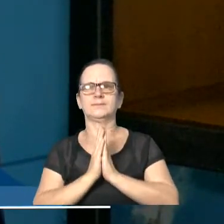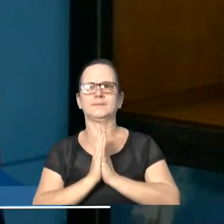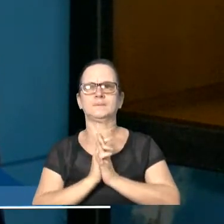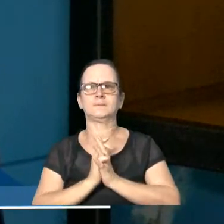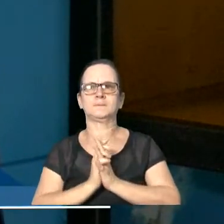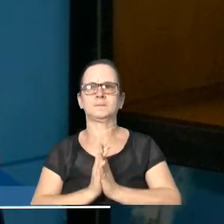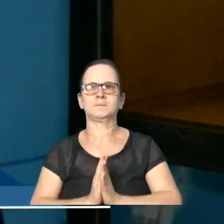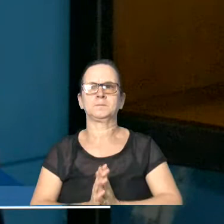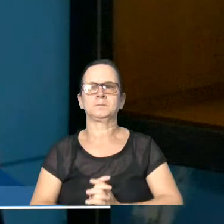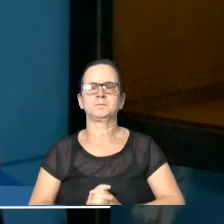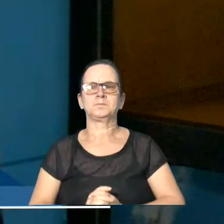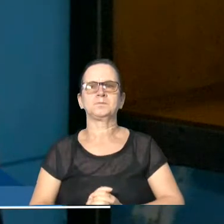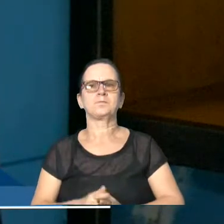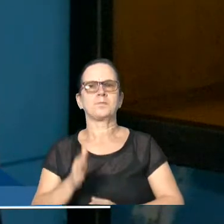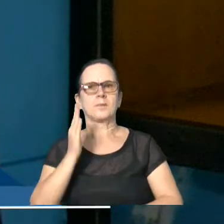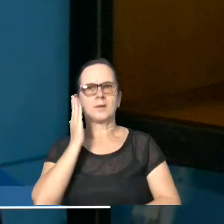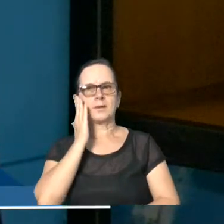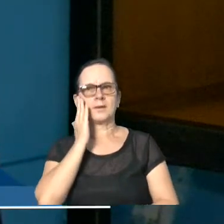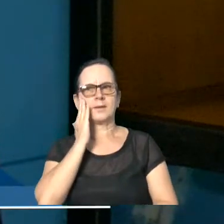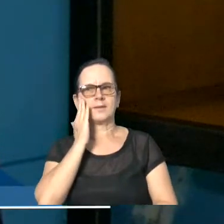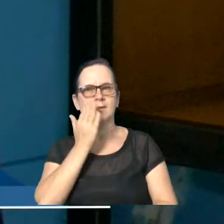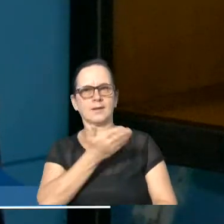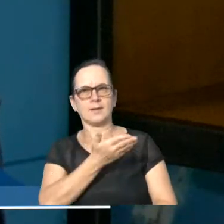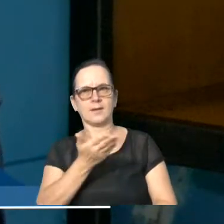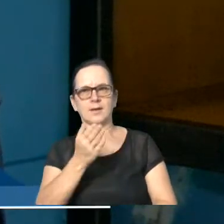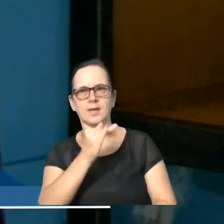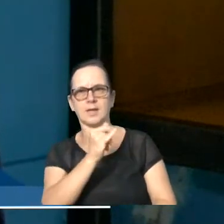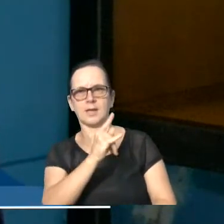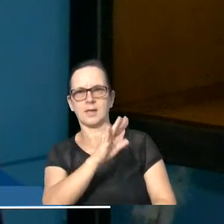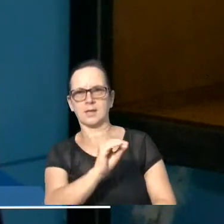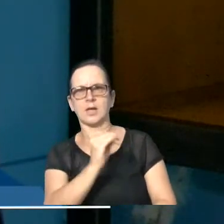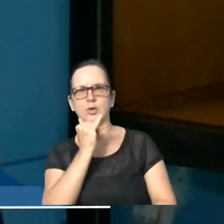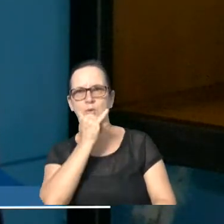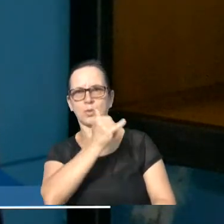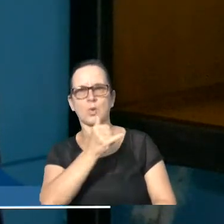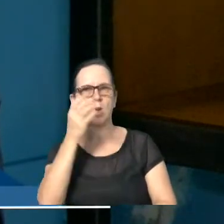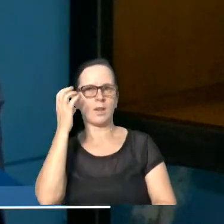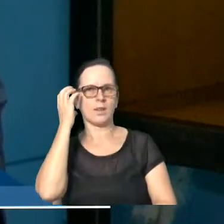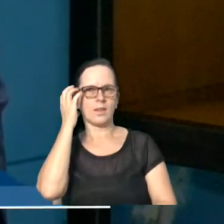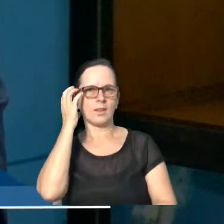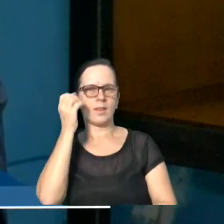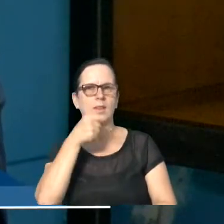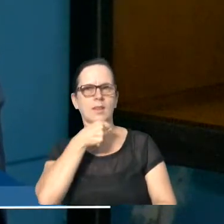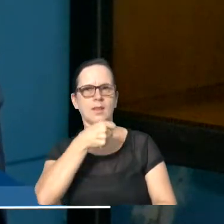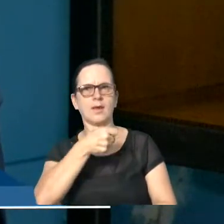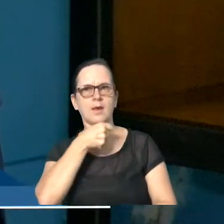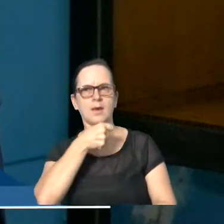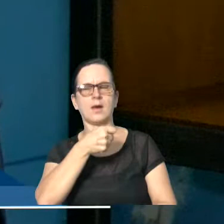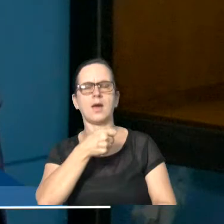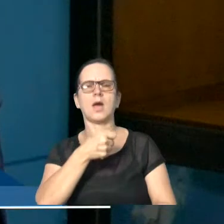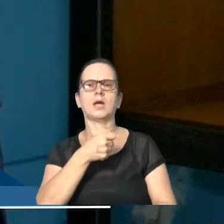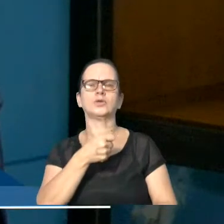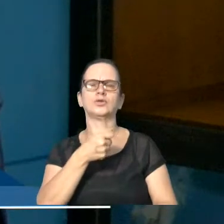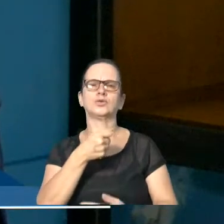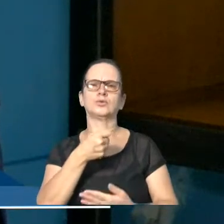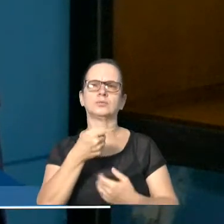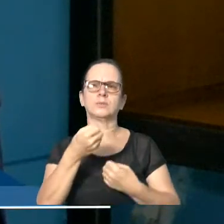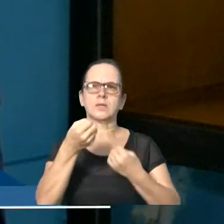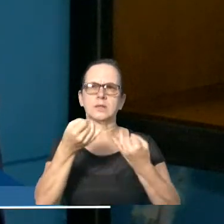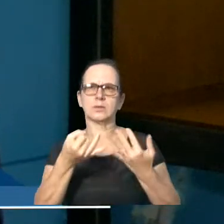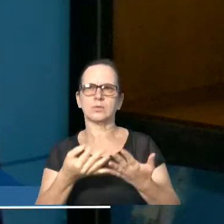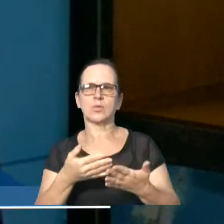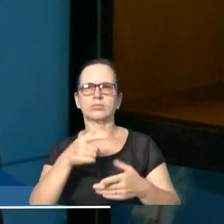Vereador Sérgio, eu sei que o Vossa Excelência na rádio comentou sobre essa instituição, sobre esse